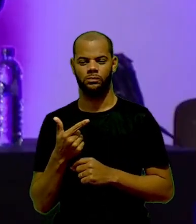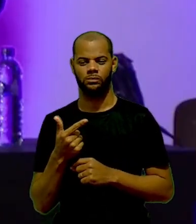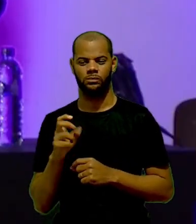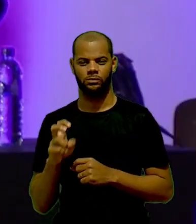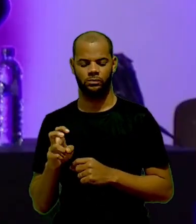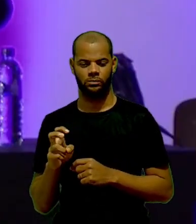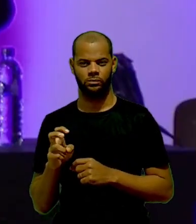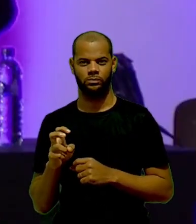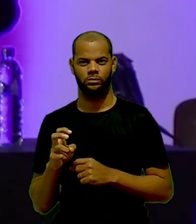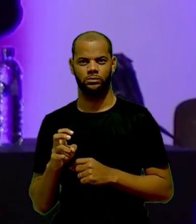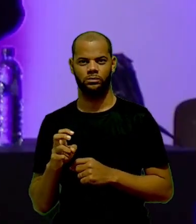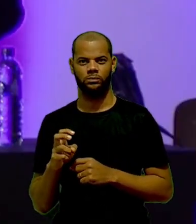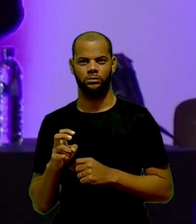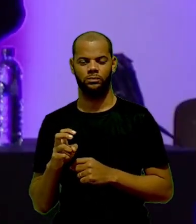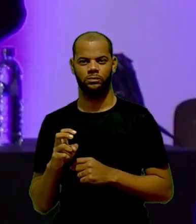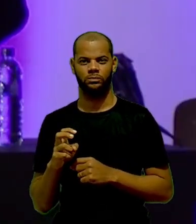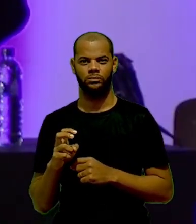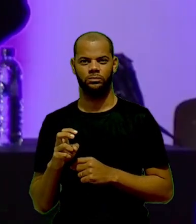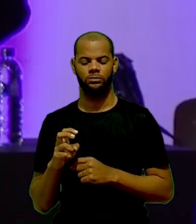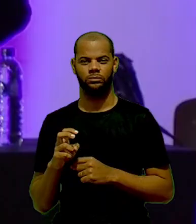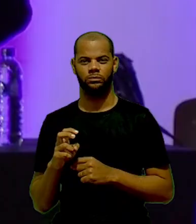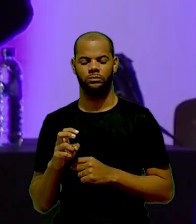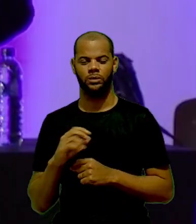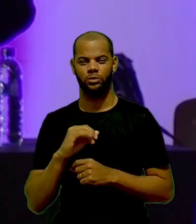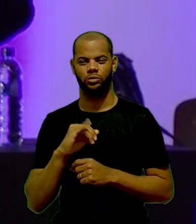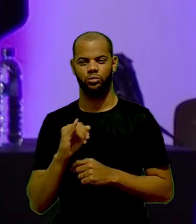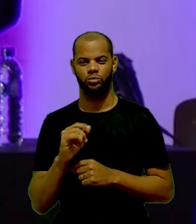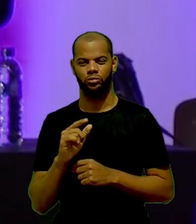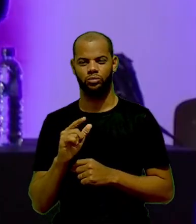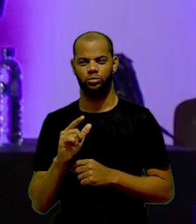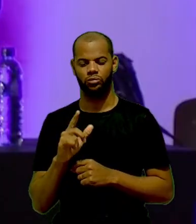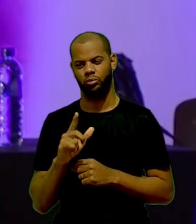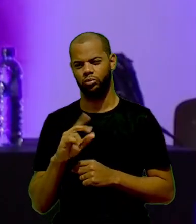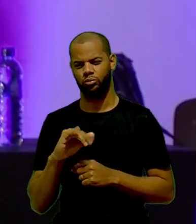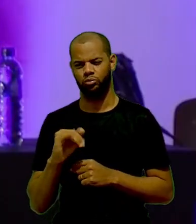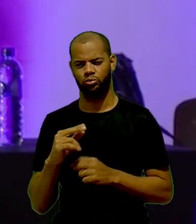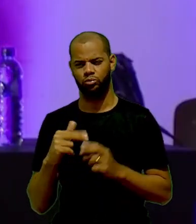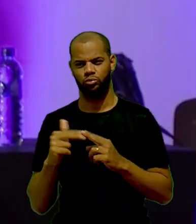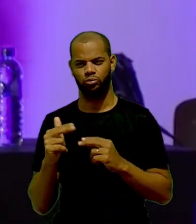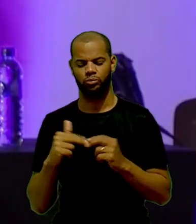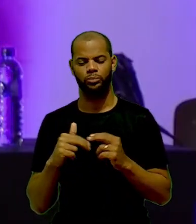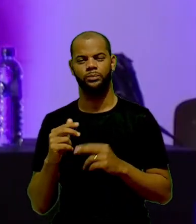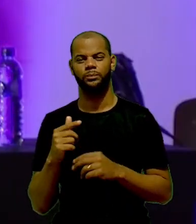2025, esse aqui foi atualizado até julho de 2025, daqueles